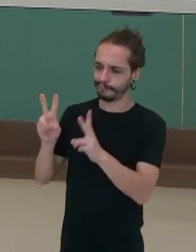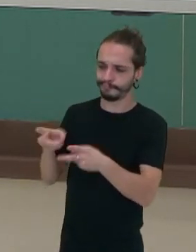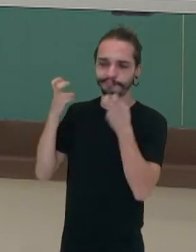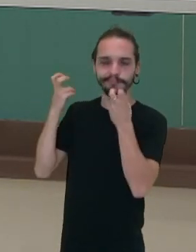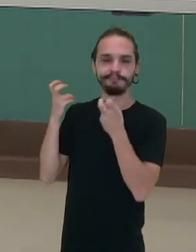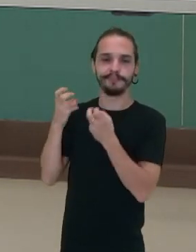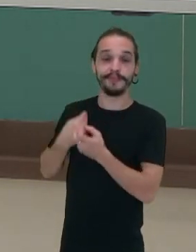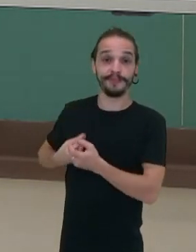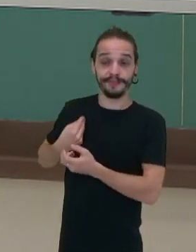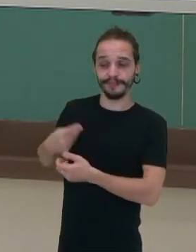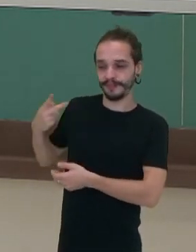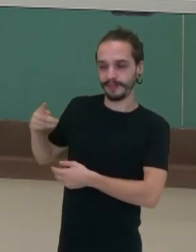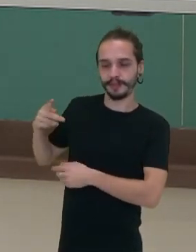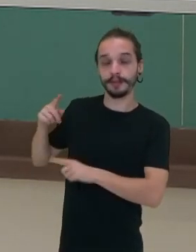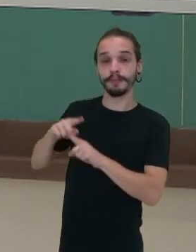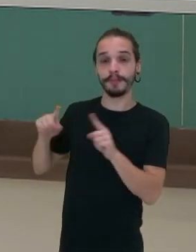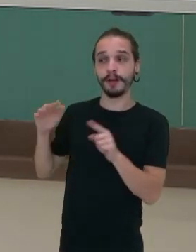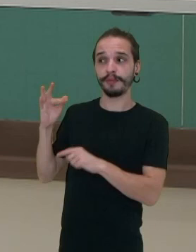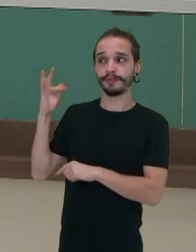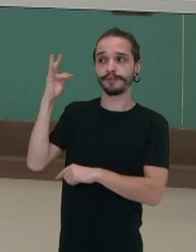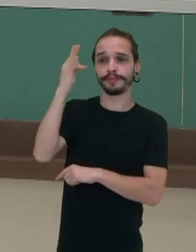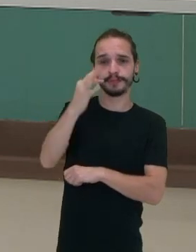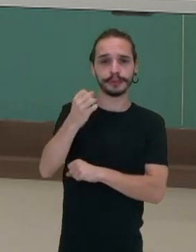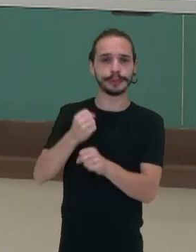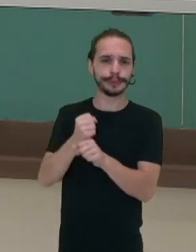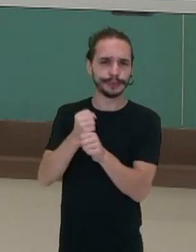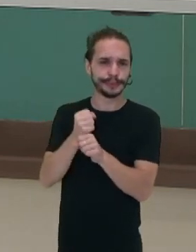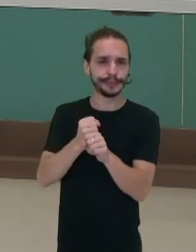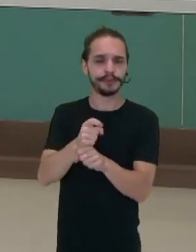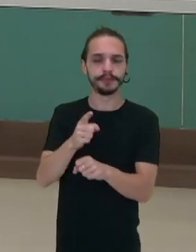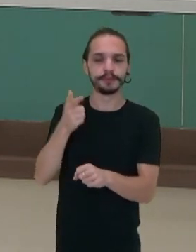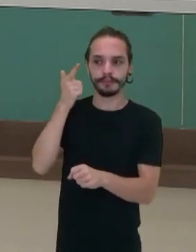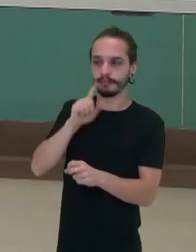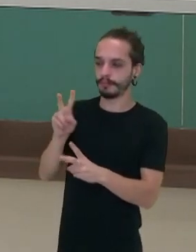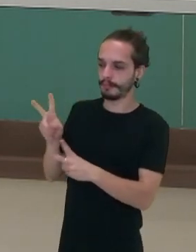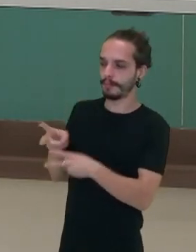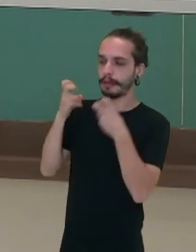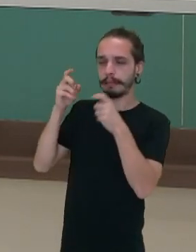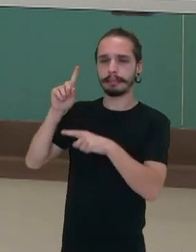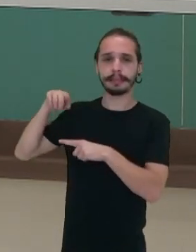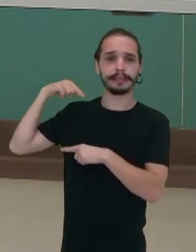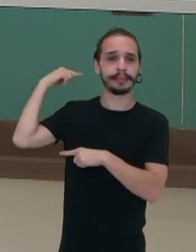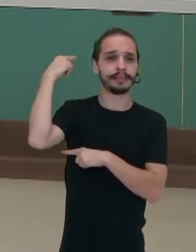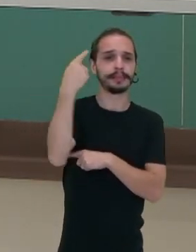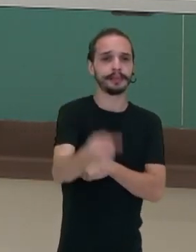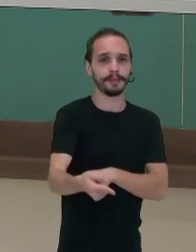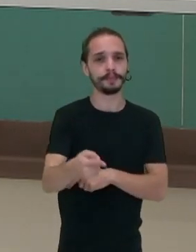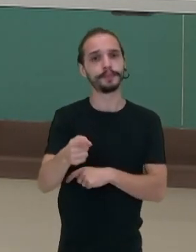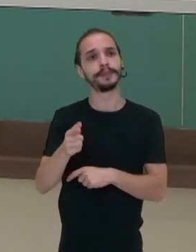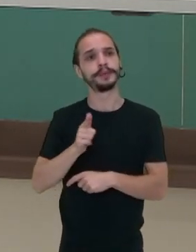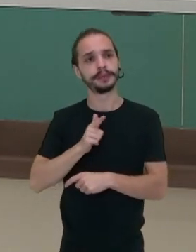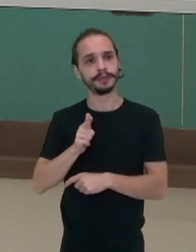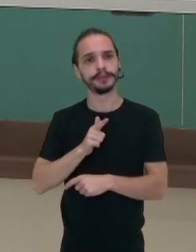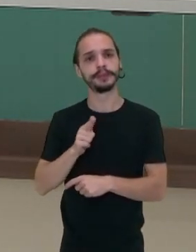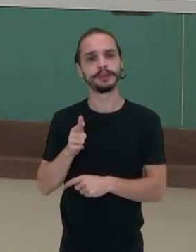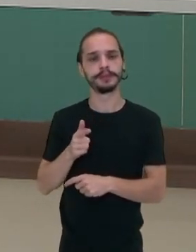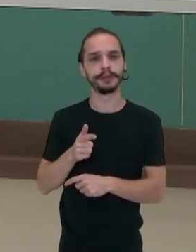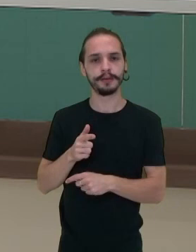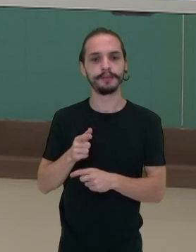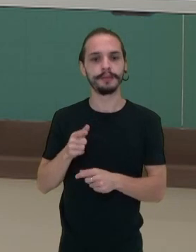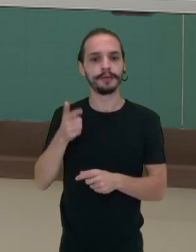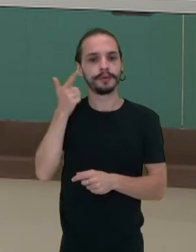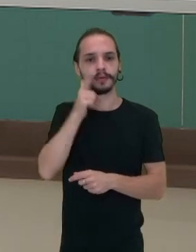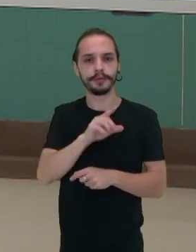em vida, mas um pouco depois teve o reconhecimento pela sua obra, depois que essa obra veio influenciar toda a pintura moderna e